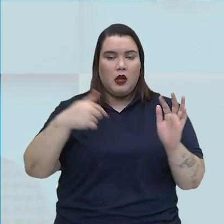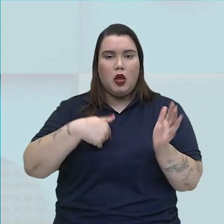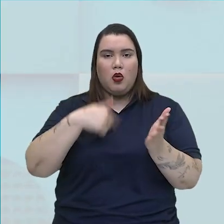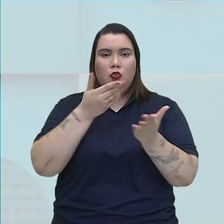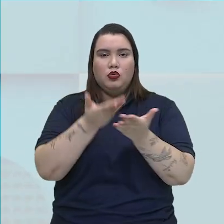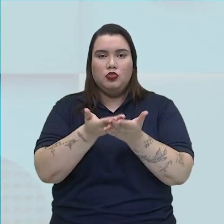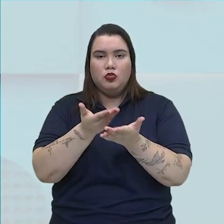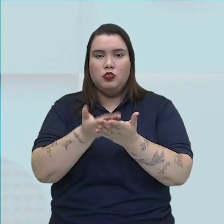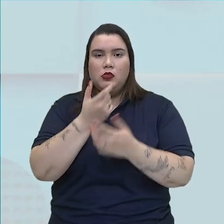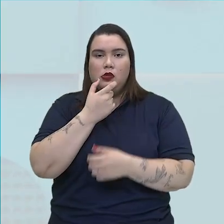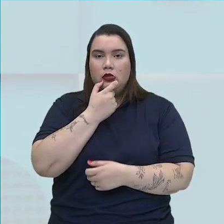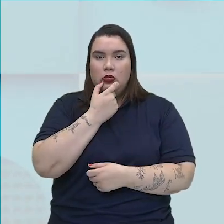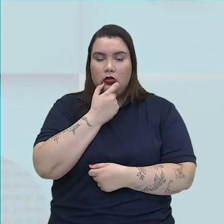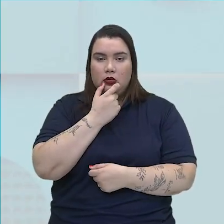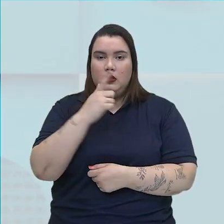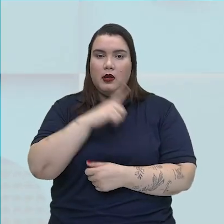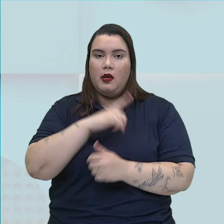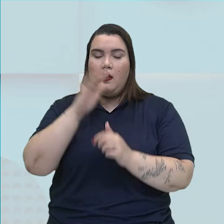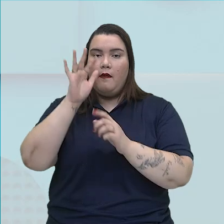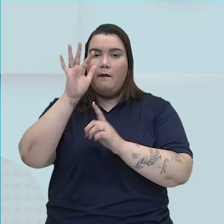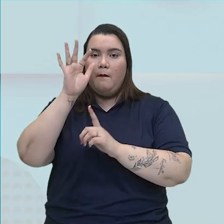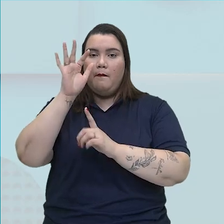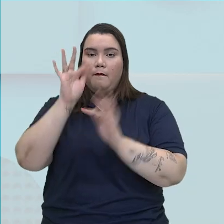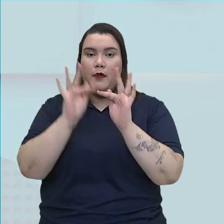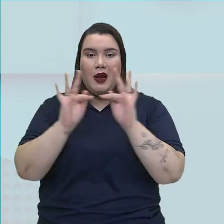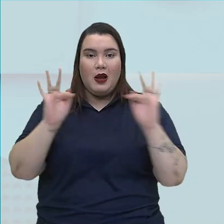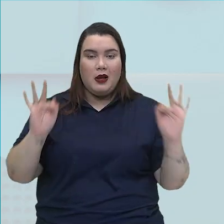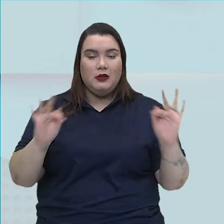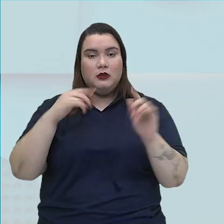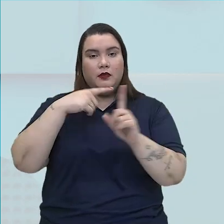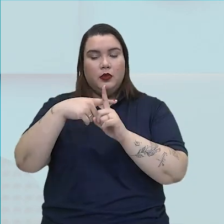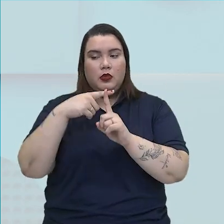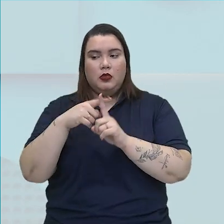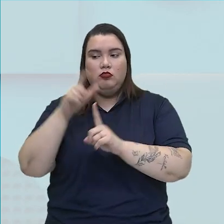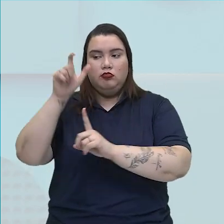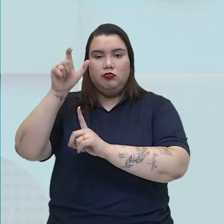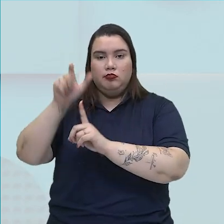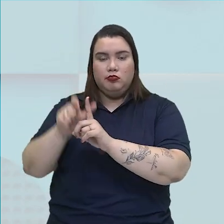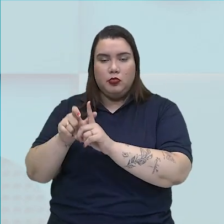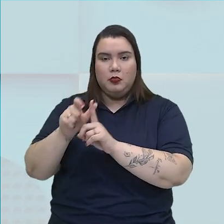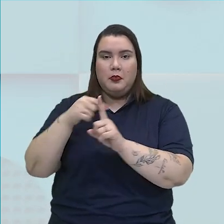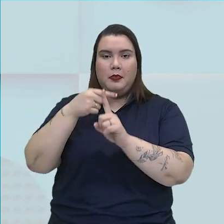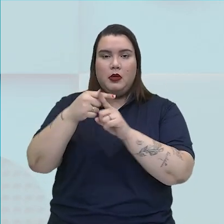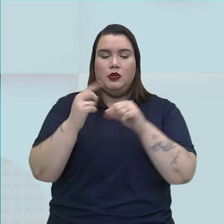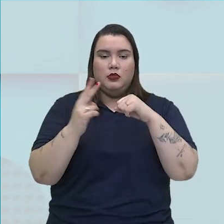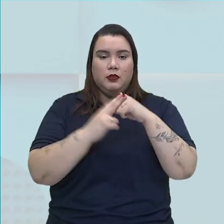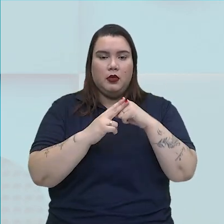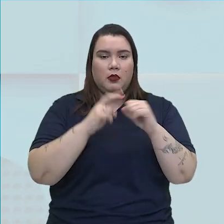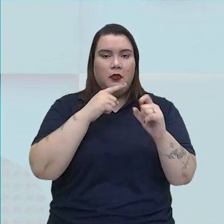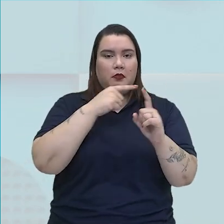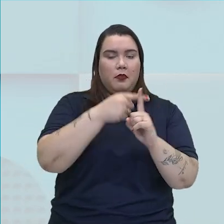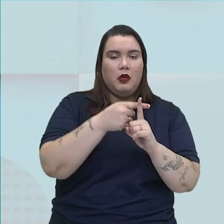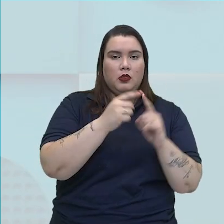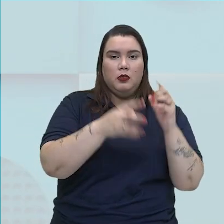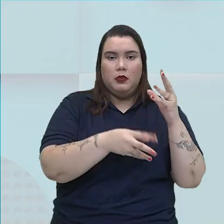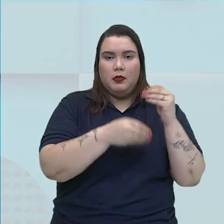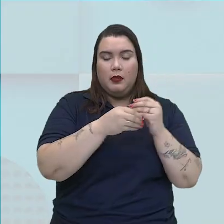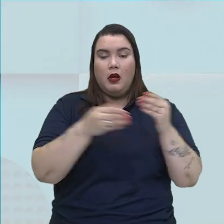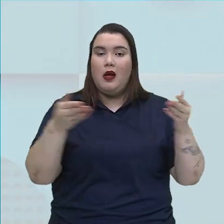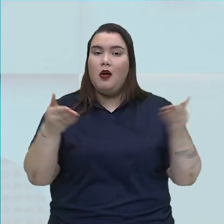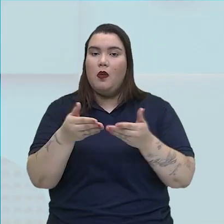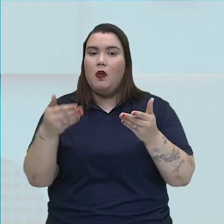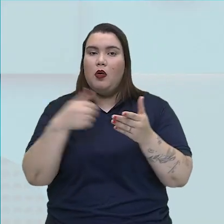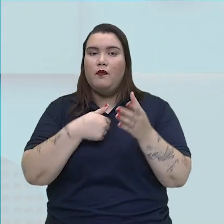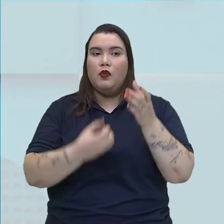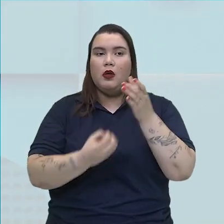o complemento, uma frase afirmativa. Agora eu vou formar frases assim, eu não estudo, ela não vai para a